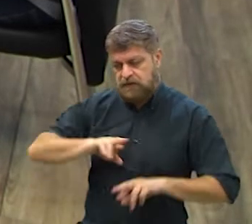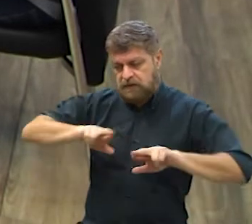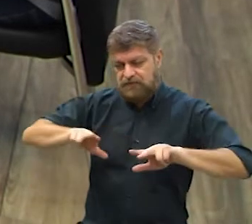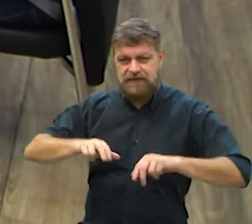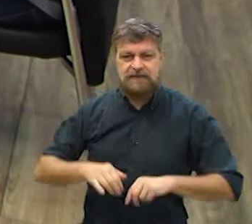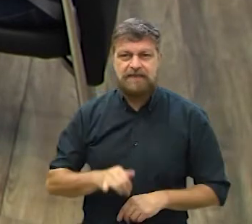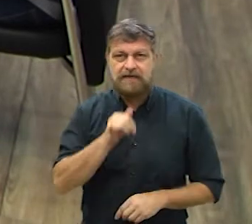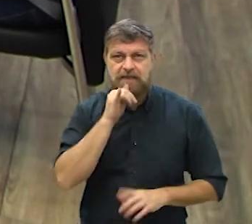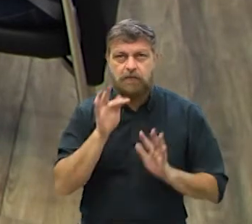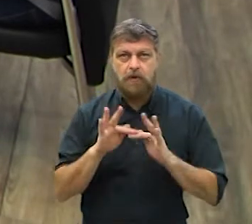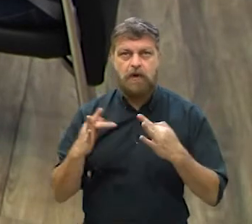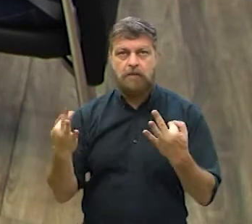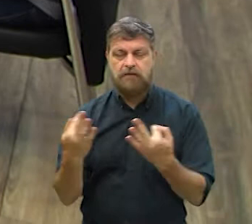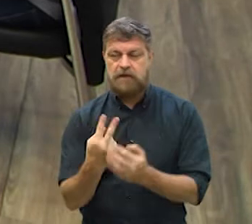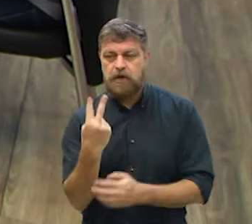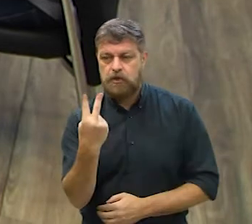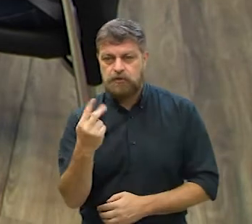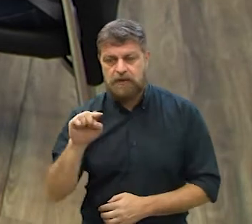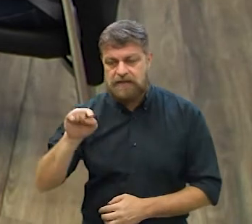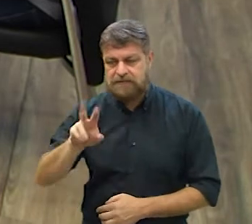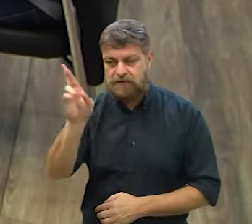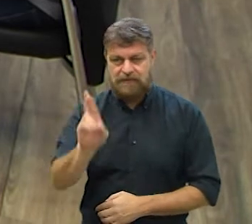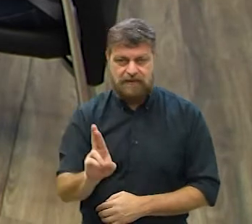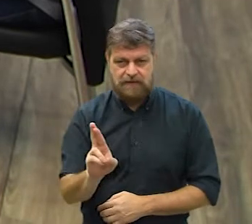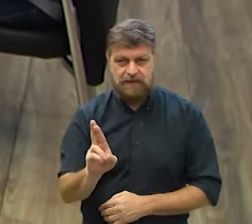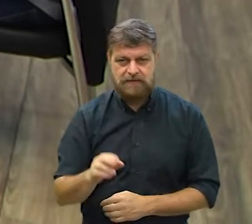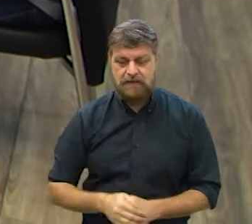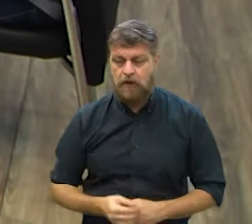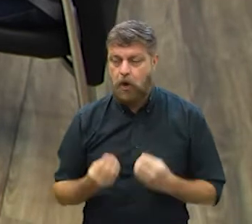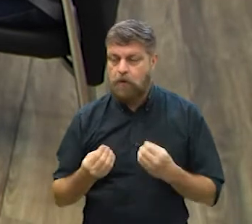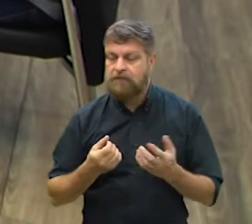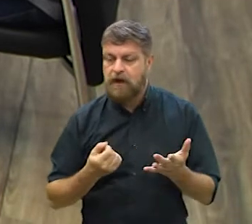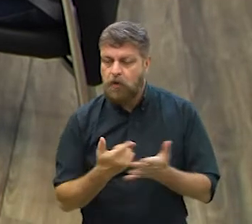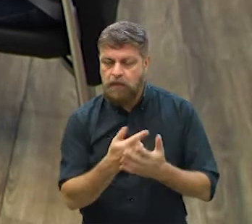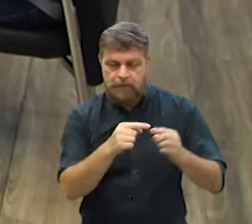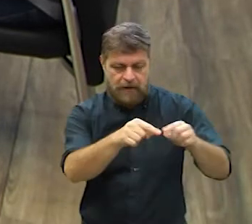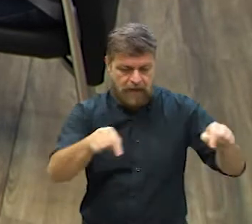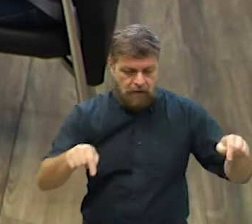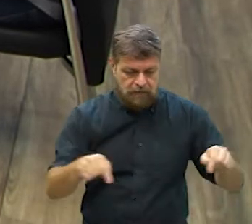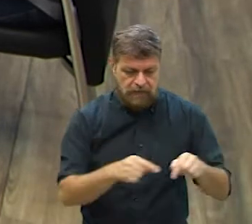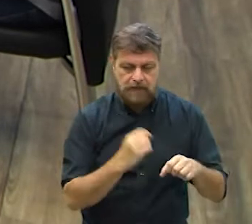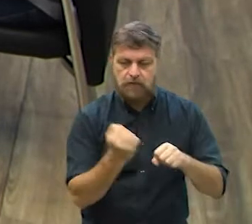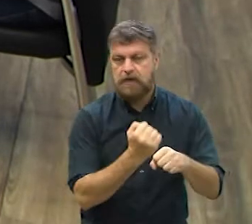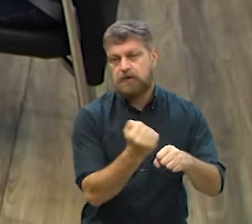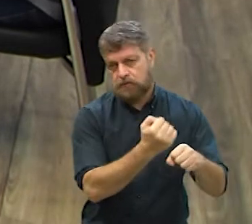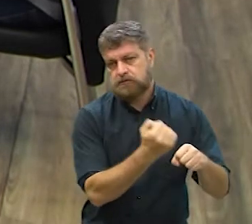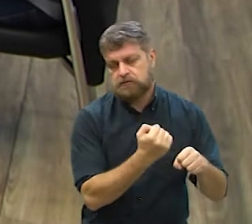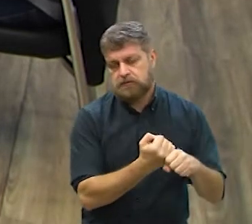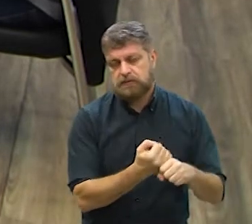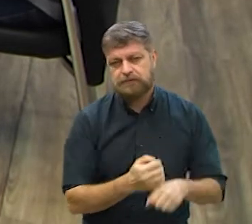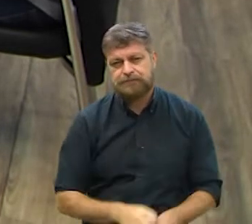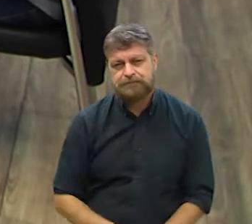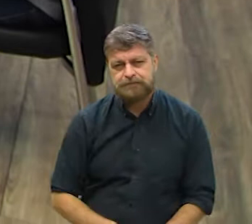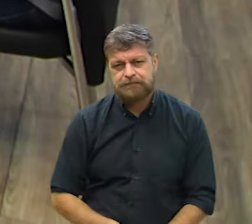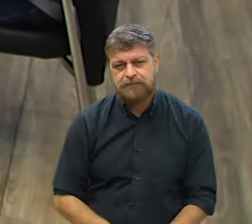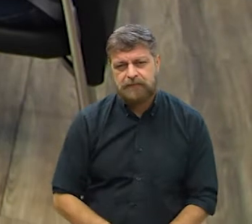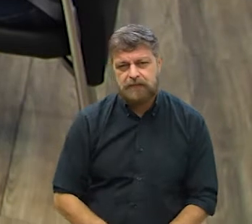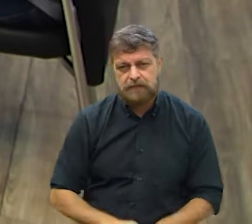que nós queremos é que uma família que ganhe R$2.000 por mês de renda possa comprar seu terreno e possa construir,